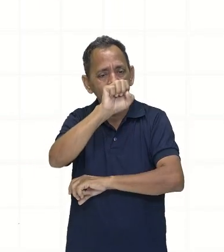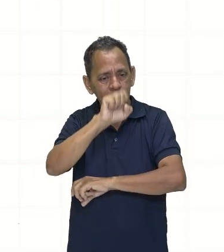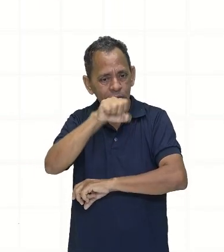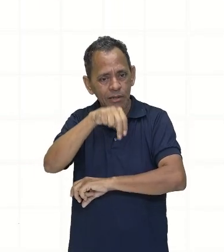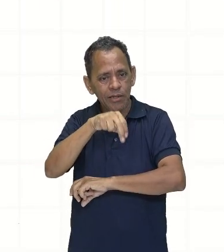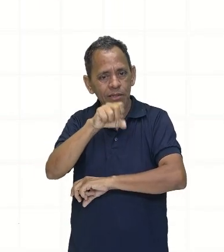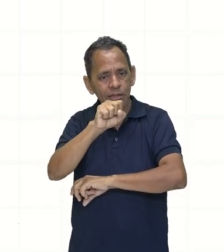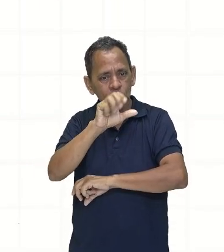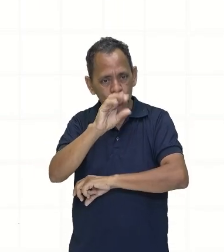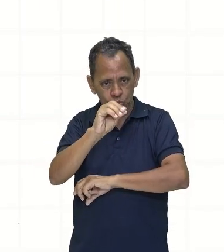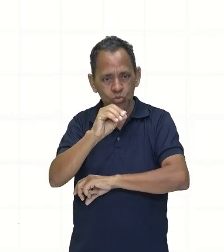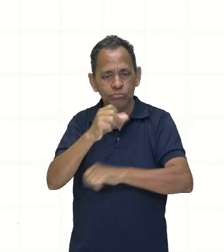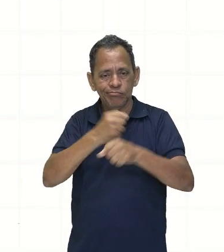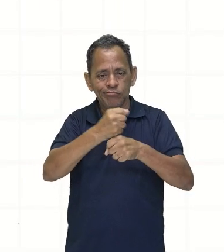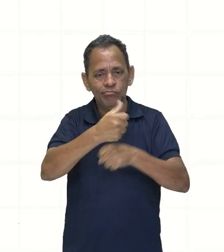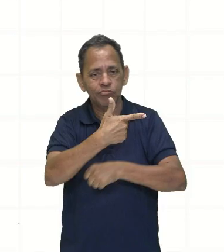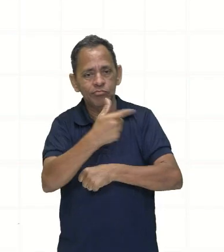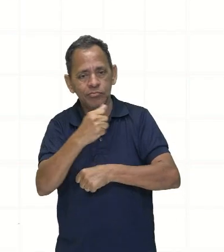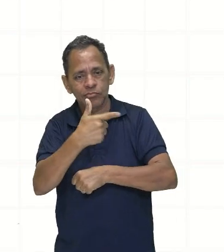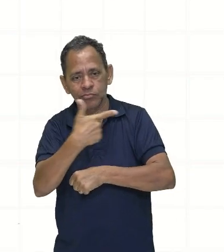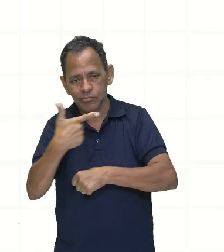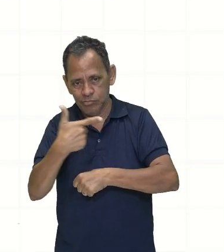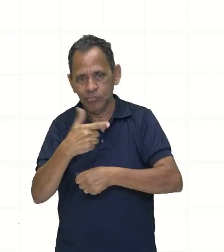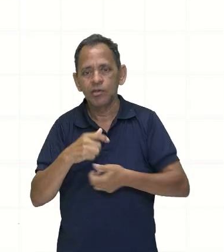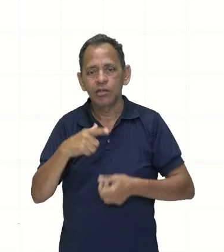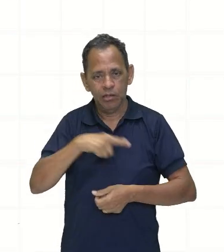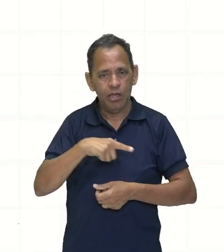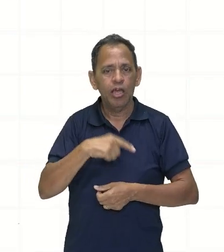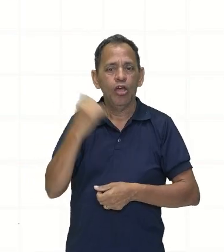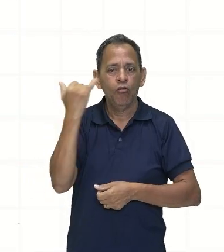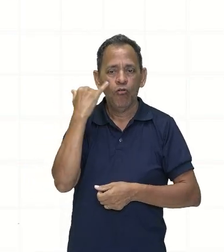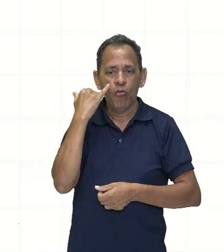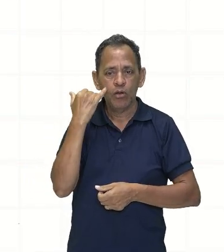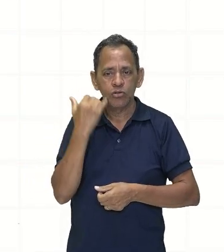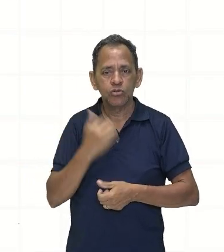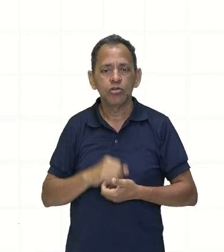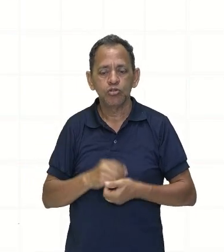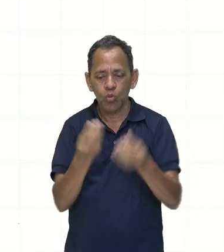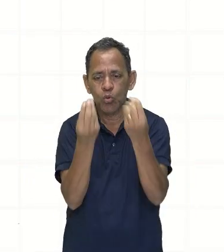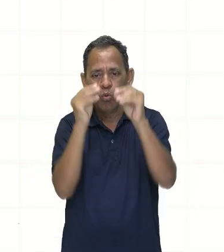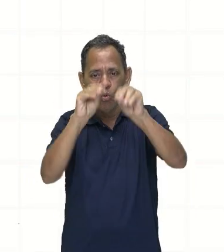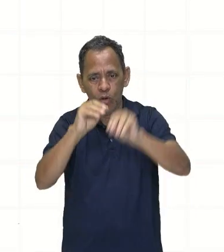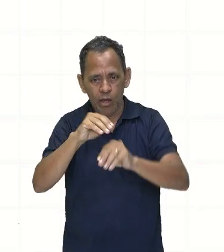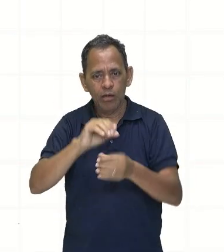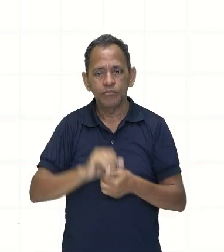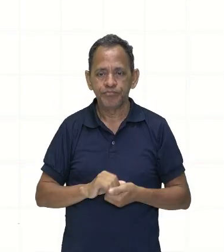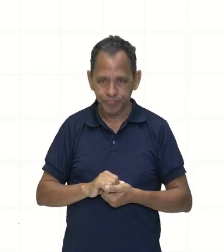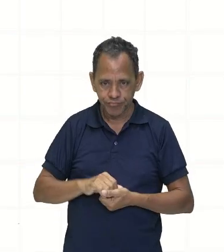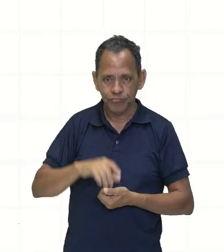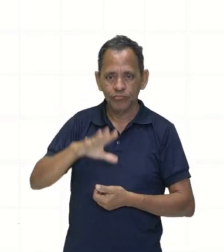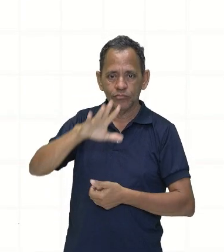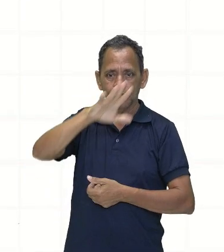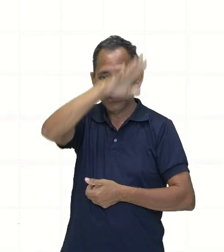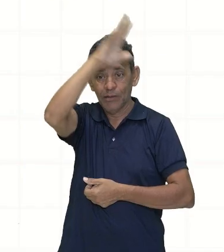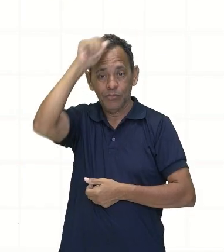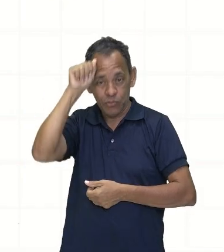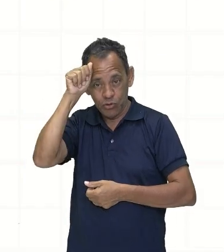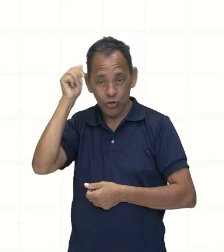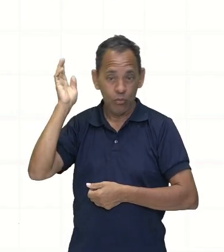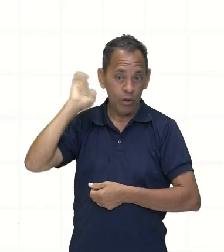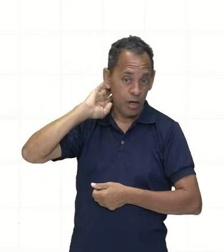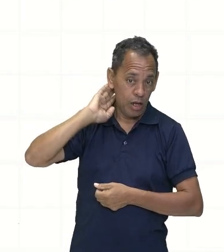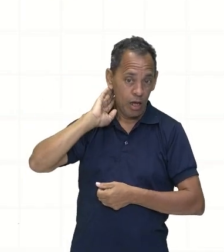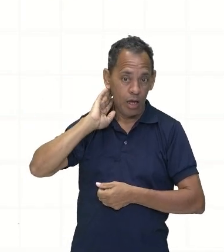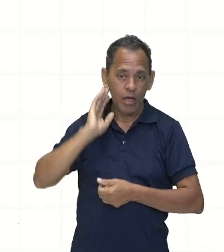ano de 2022, nós temos aí os dados. E aí nós temos, né, o Amazonas, o Pará, como a maior concentração